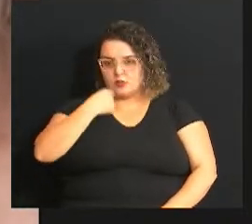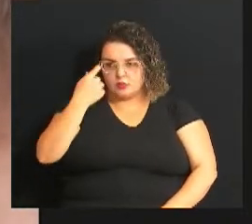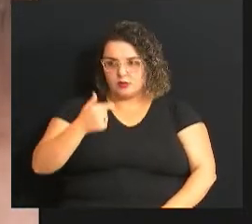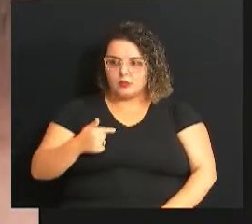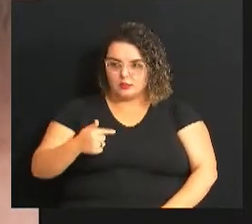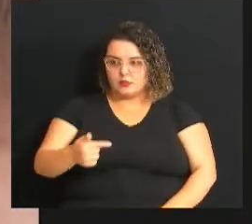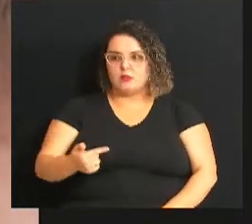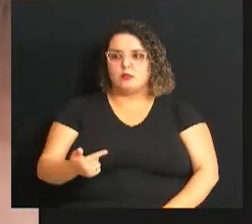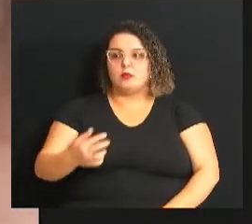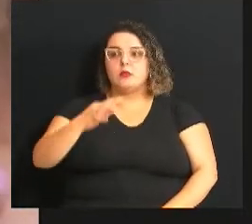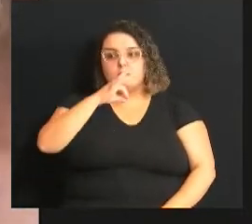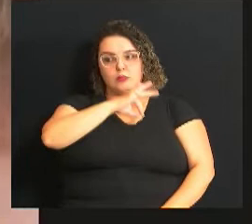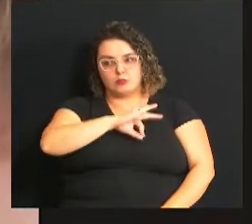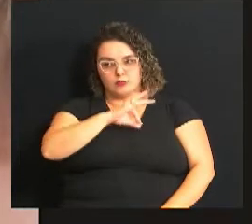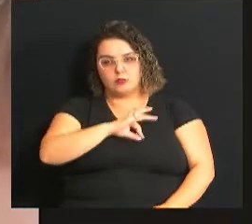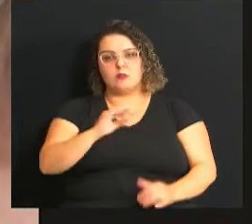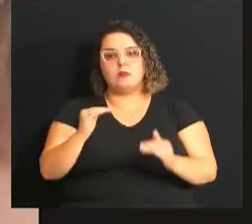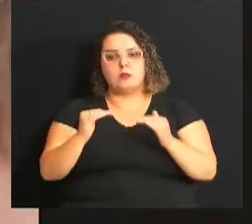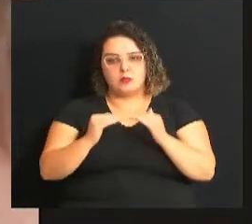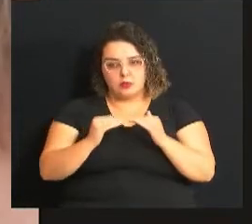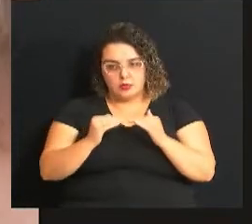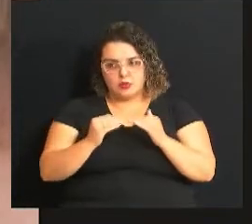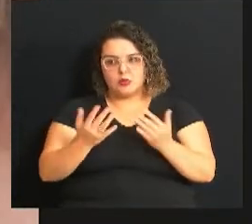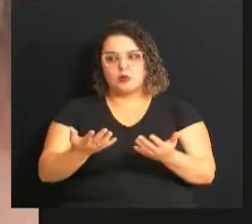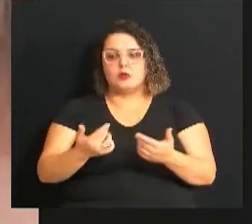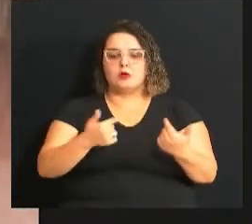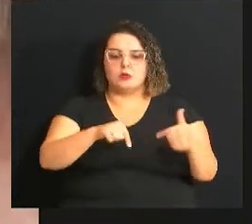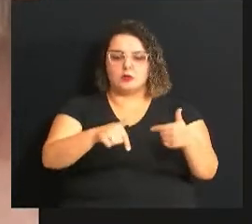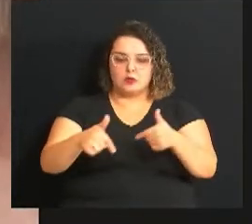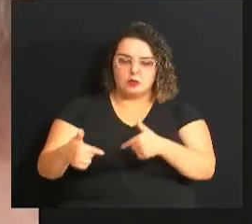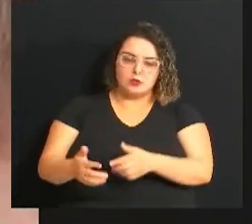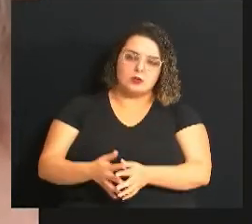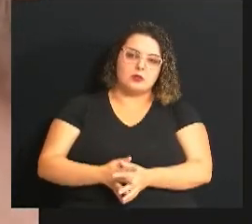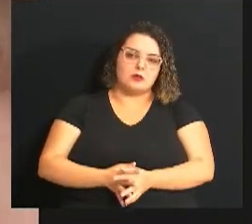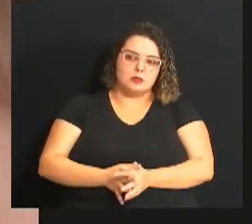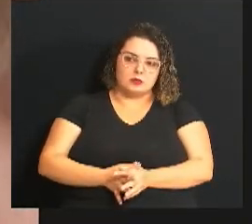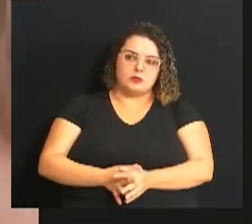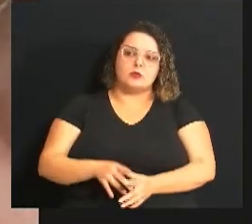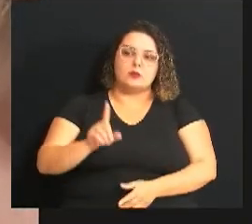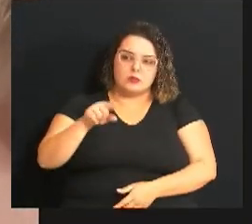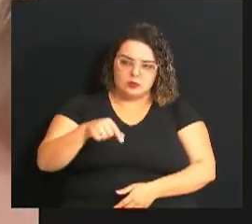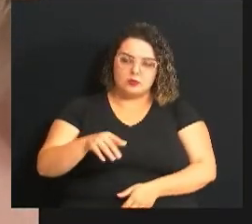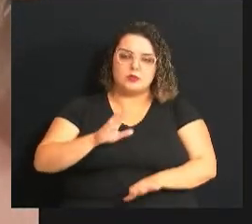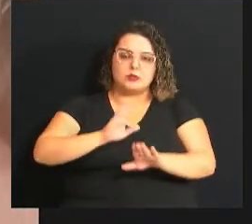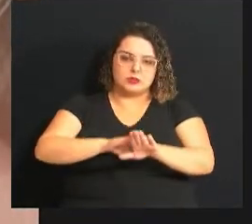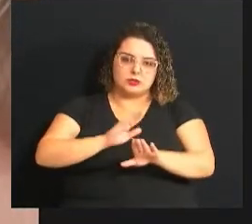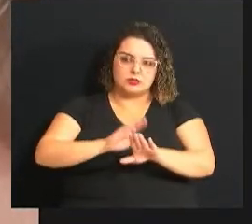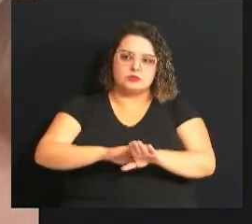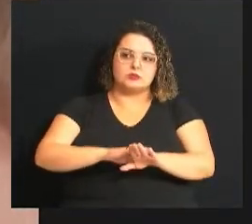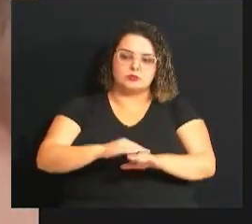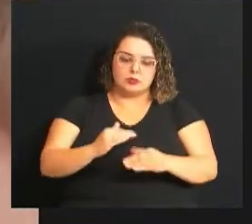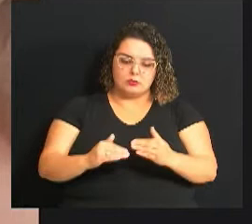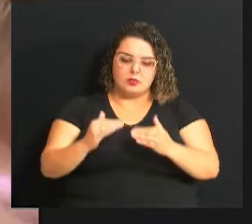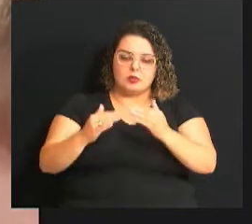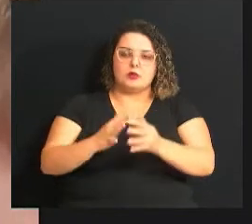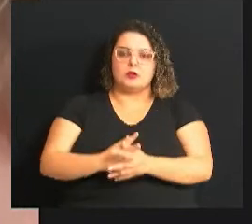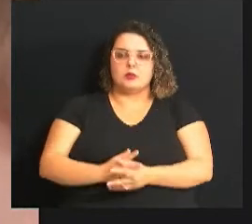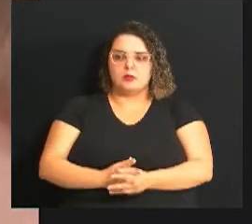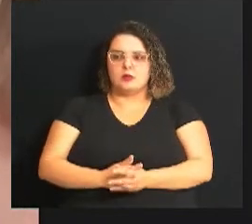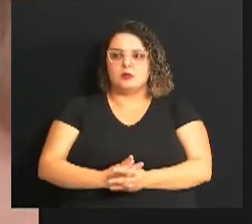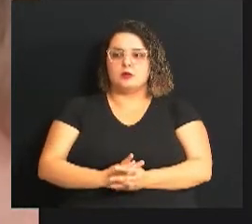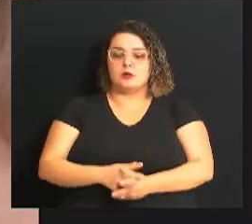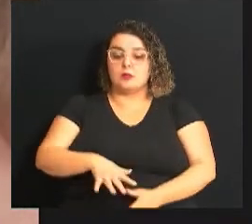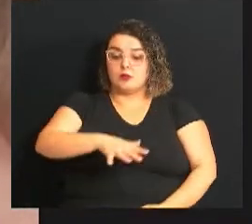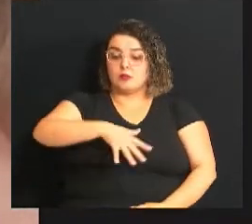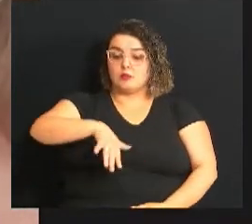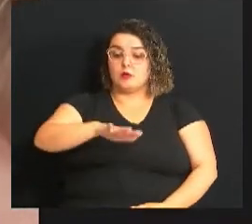que realmente compõe essas horas trabalhadas e que reflete exatamente na atividade que é desenvolvida. Então, o mercado ele